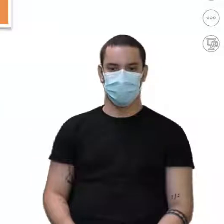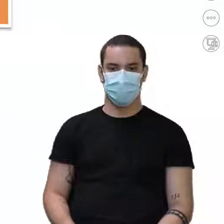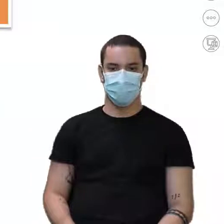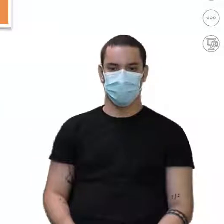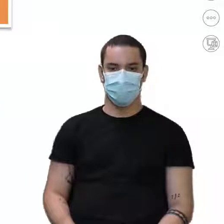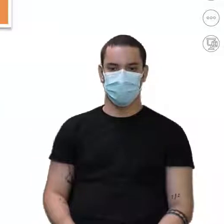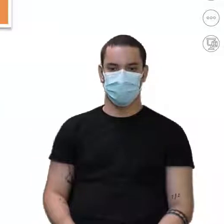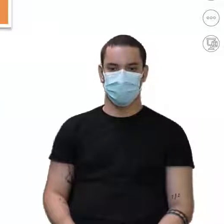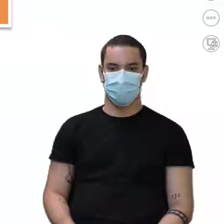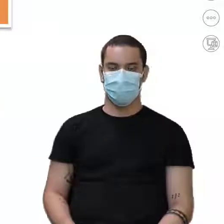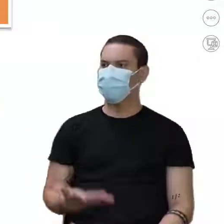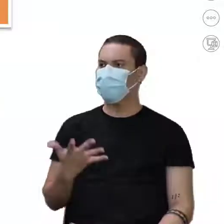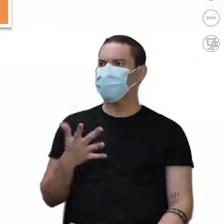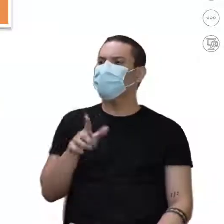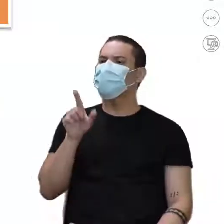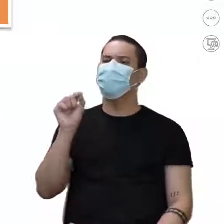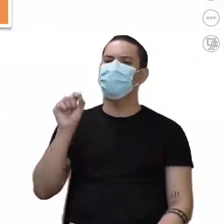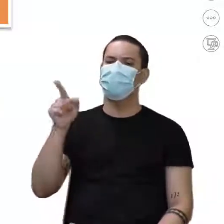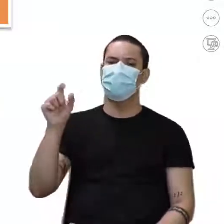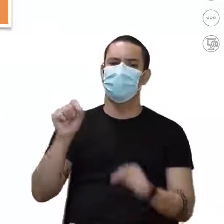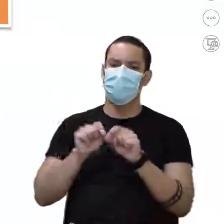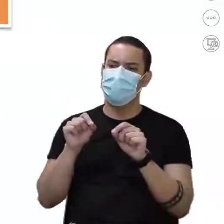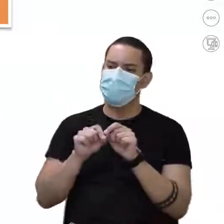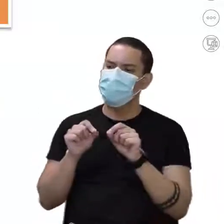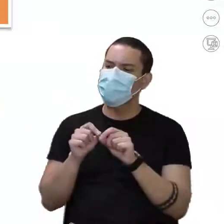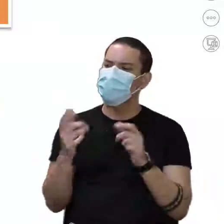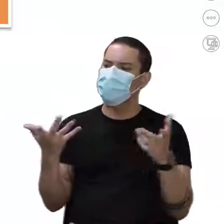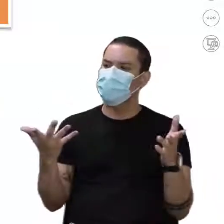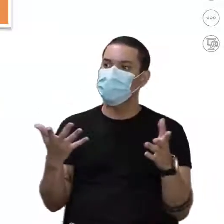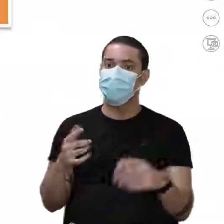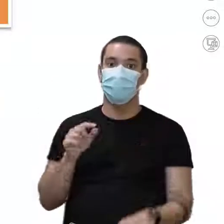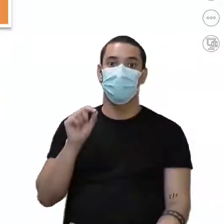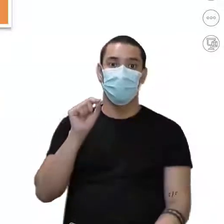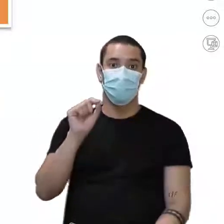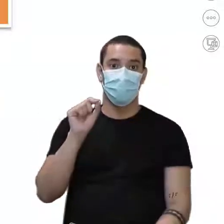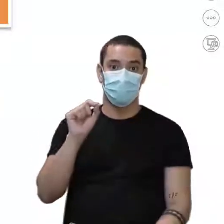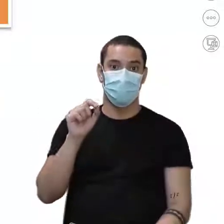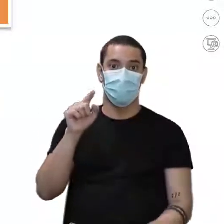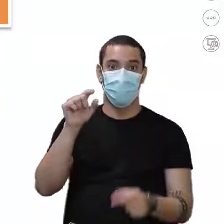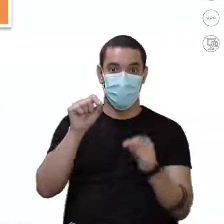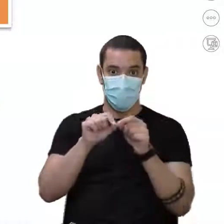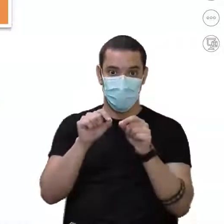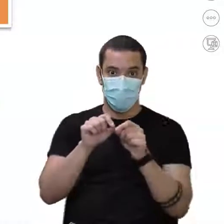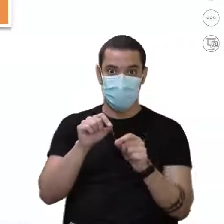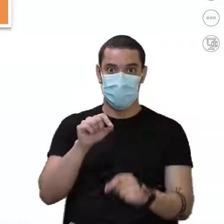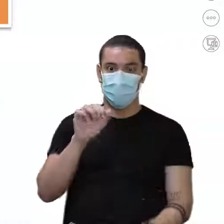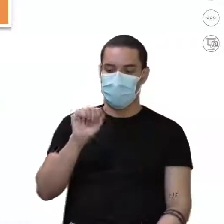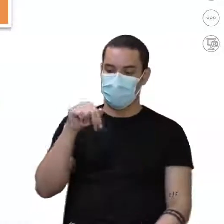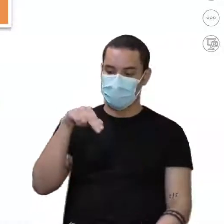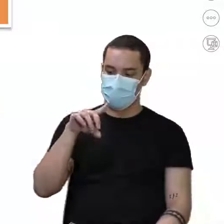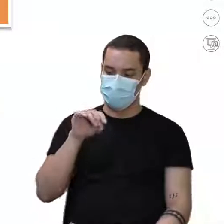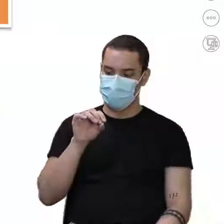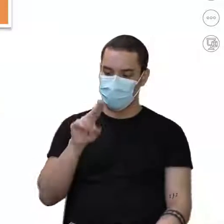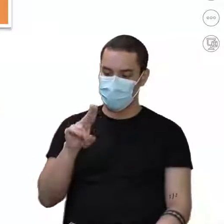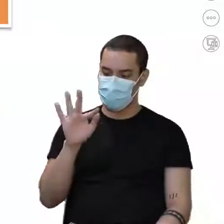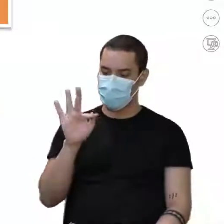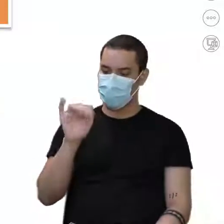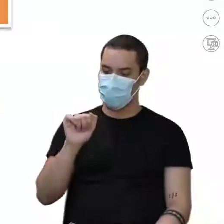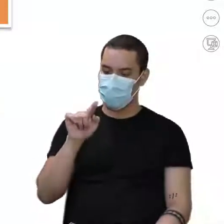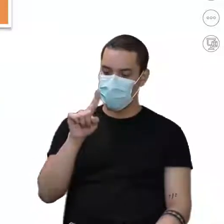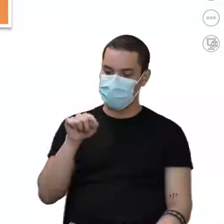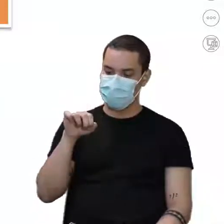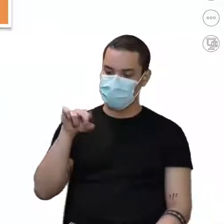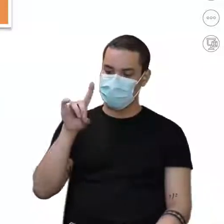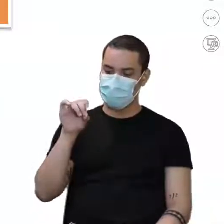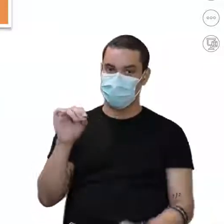you been doing? O que você andou fazendo? O que você tem feito? Posso também fazer assim? O que você andou fazendo?